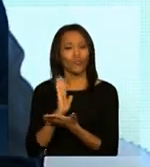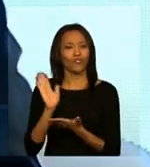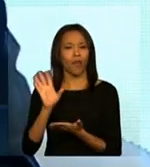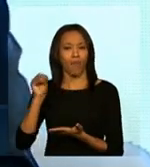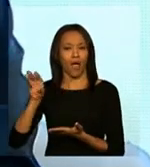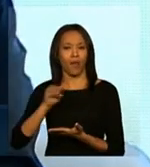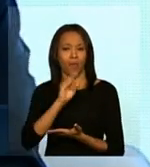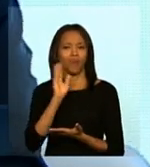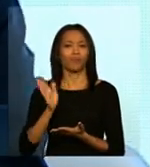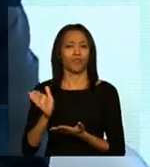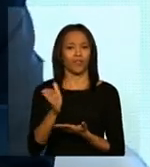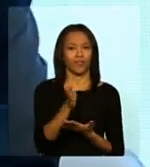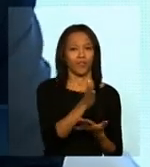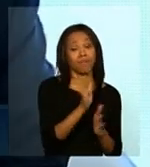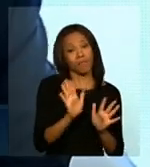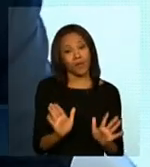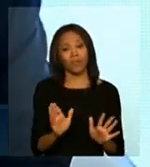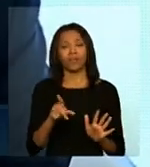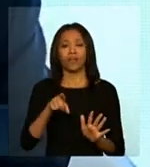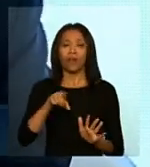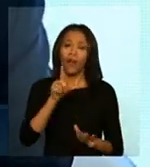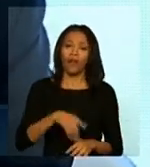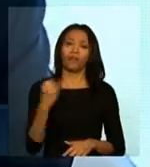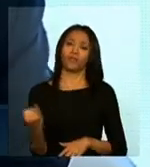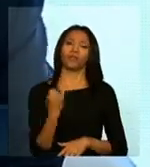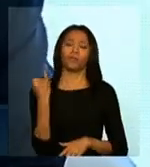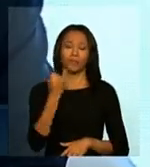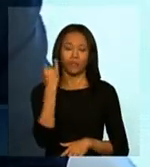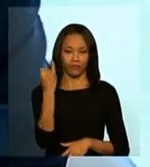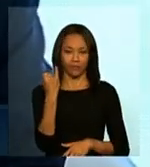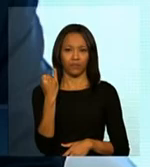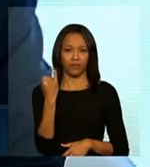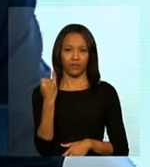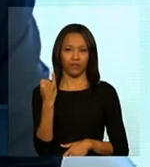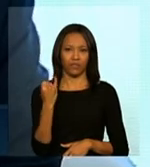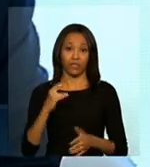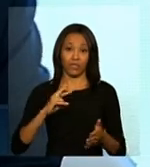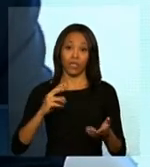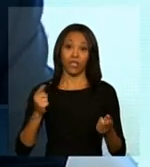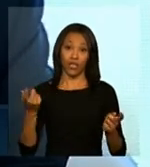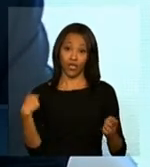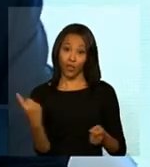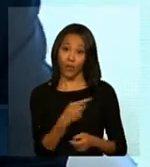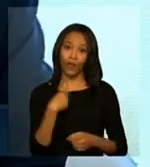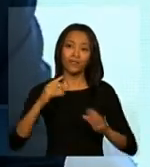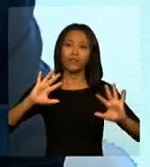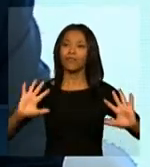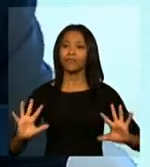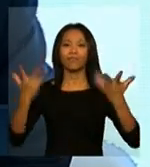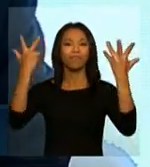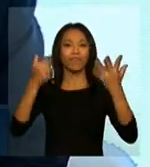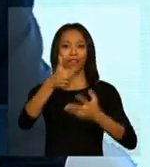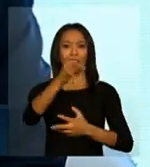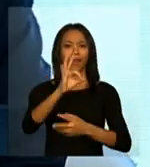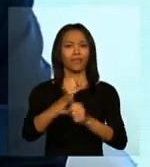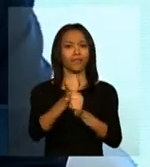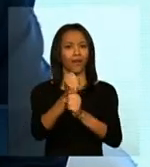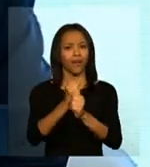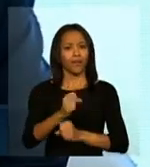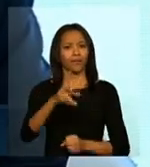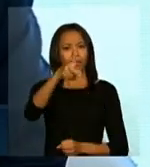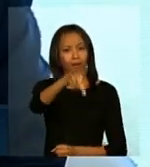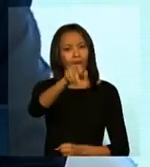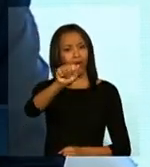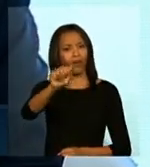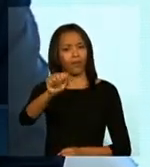aqui, mas é muito significativo que a gente possa estar comemorando esses 10 anos do PAA, por